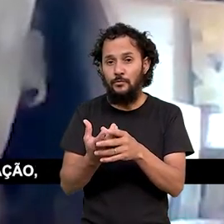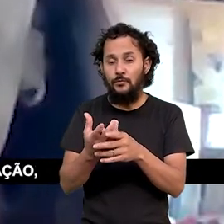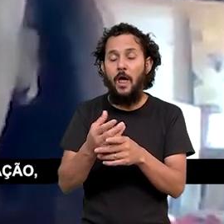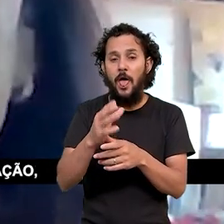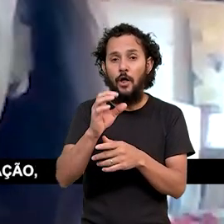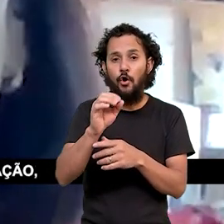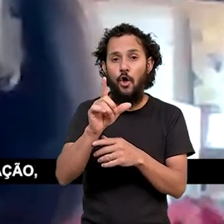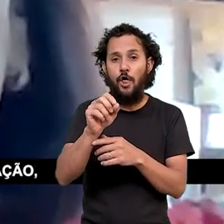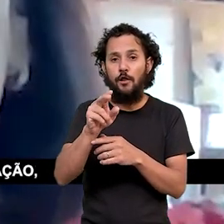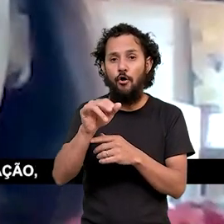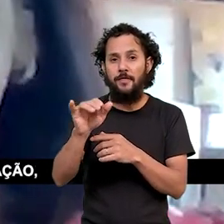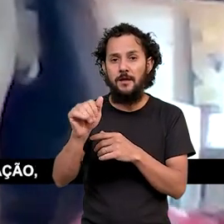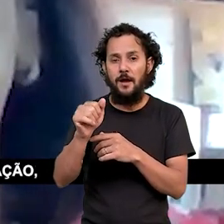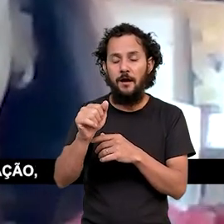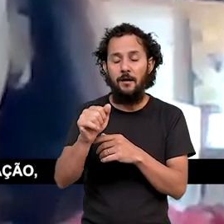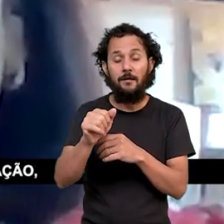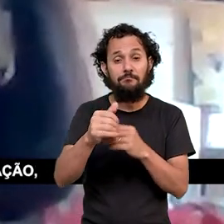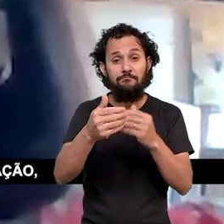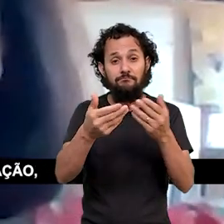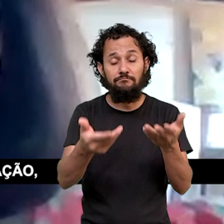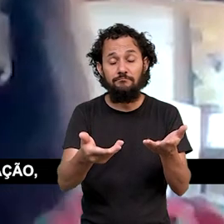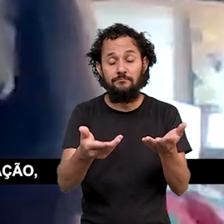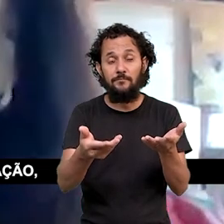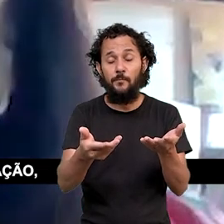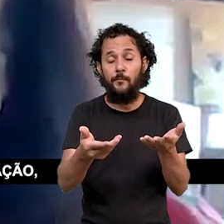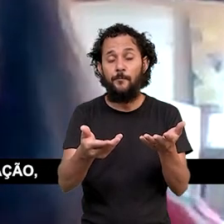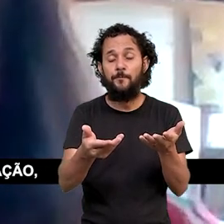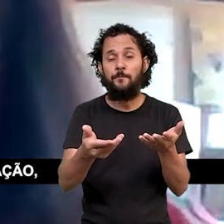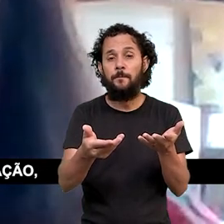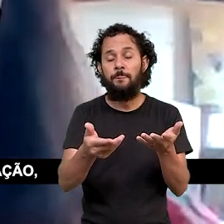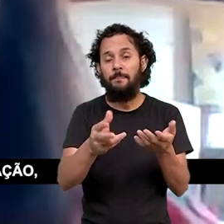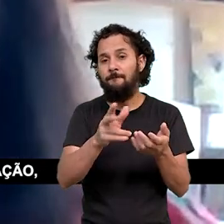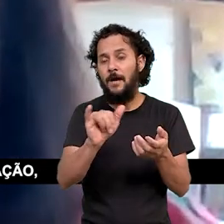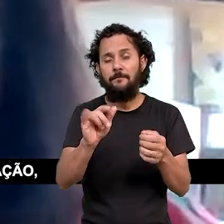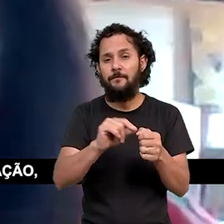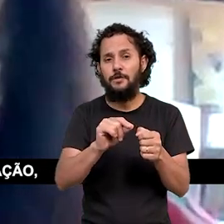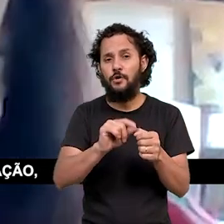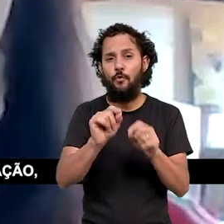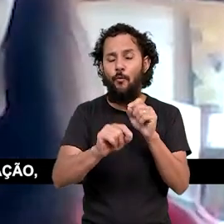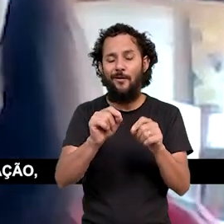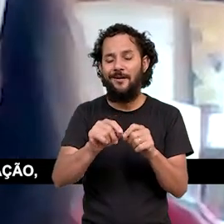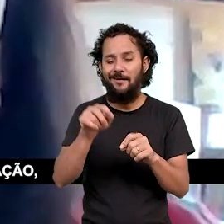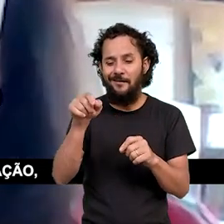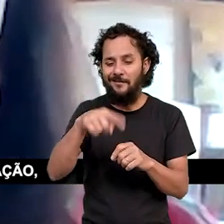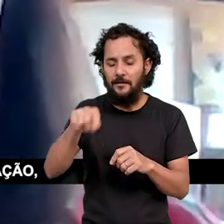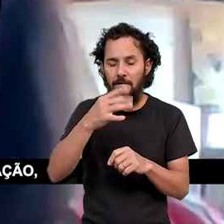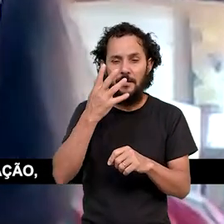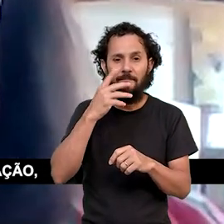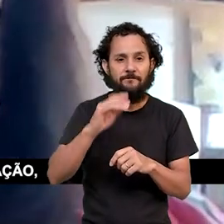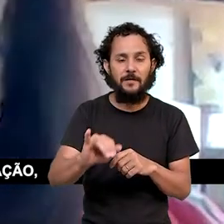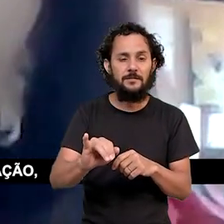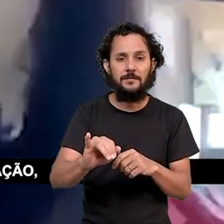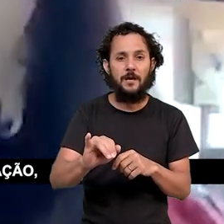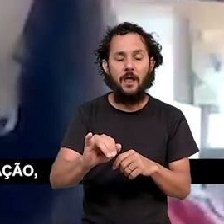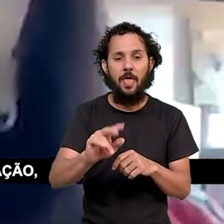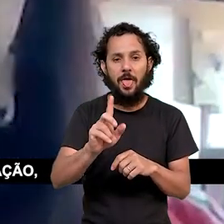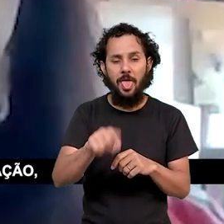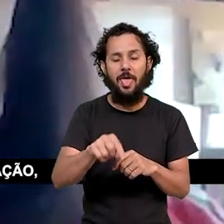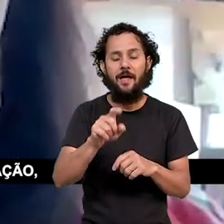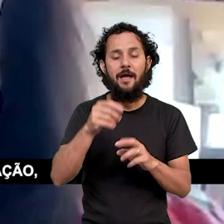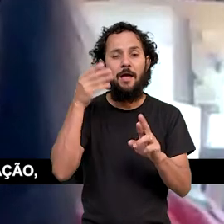colônia, né, e que, portanto, vai fazer da sua infância